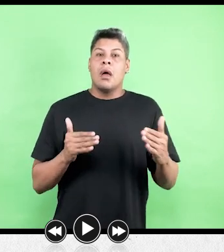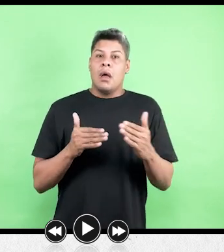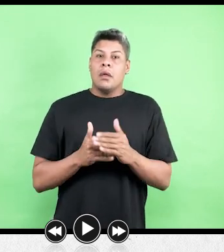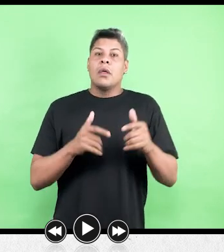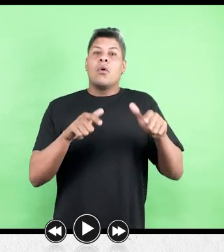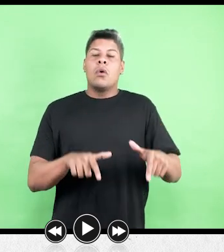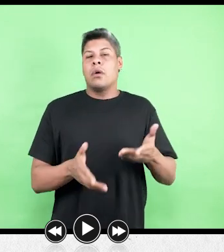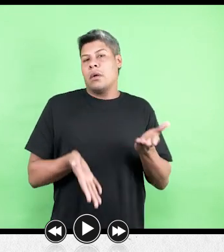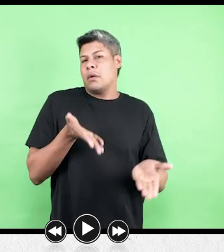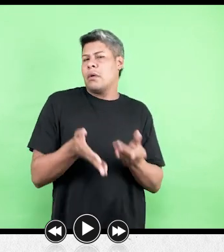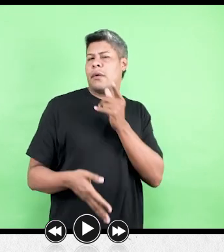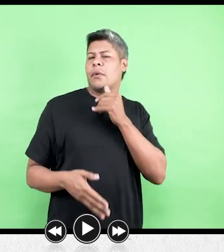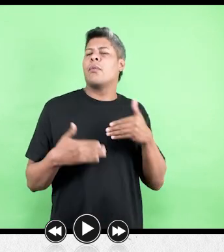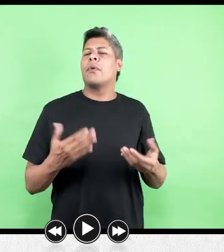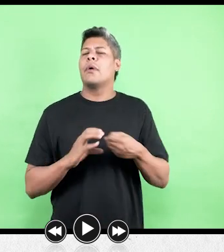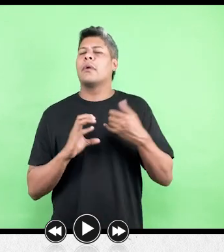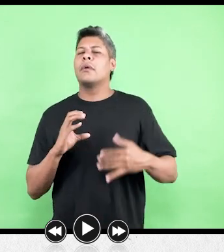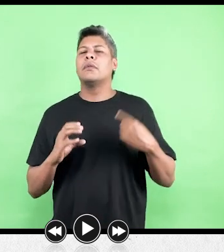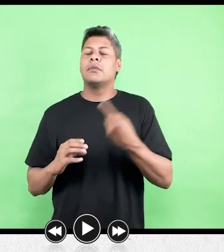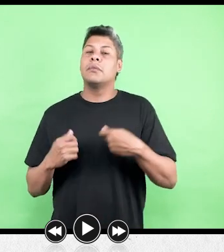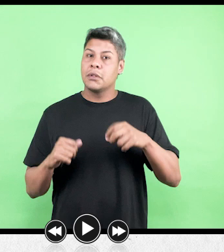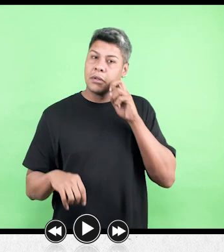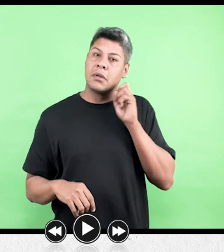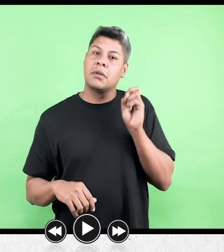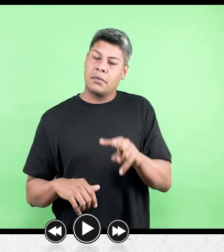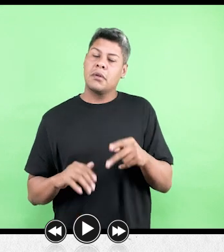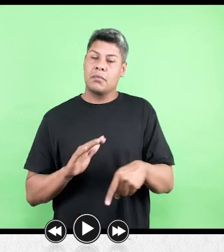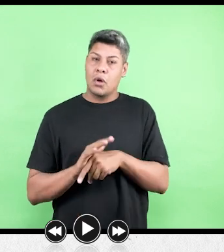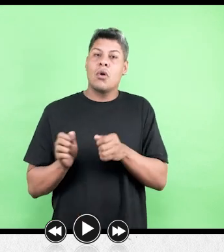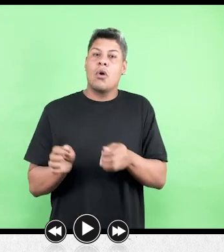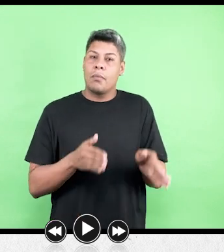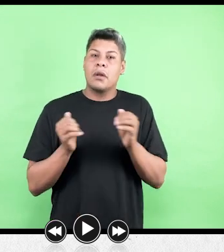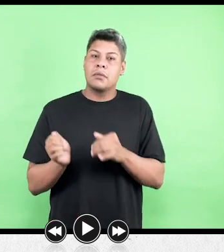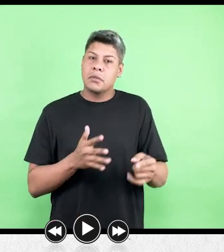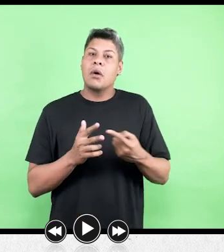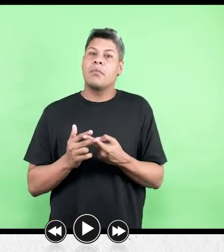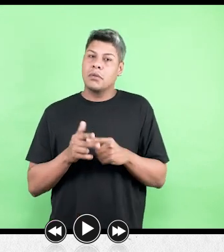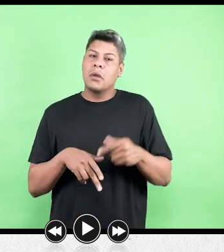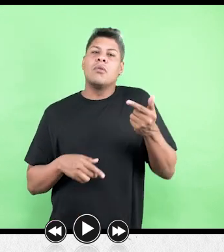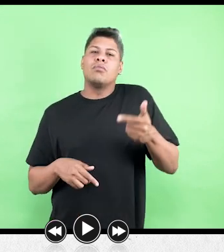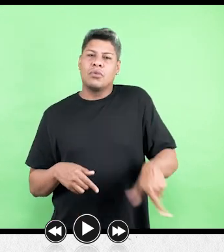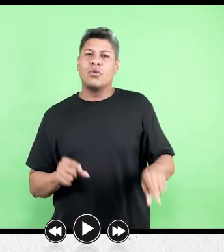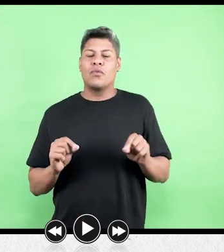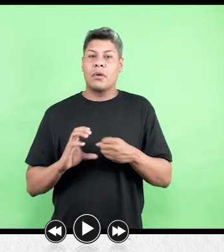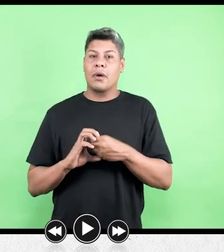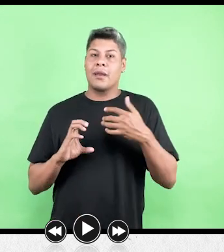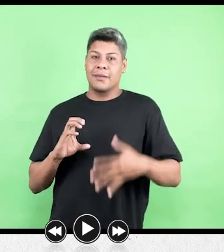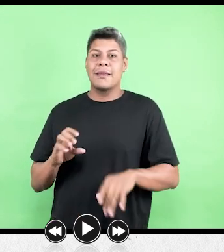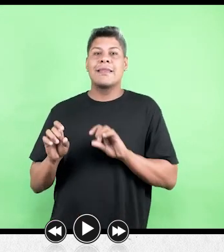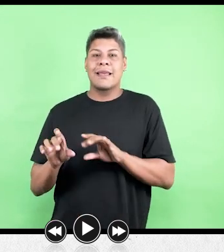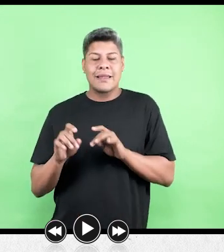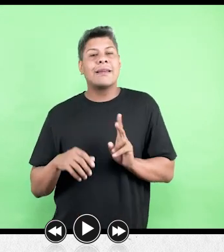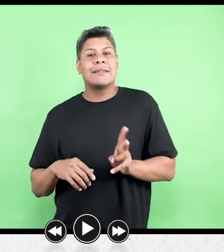de água. E aí, quais são os aspectos que a gente precisa observar? Então, a parte de operação e manutenção, novamente, né, as características